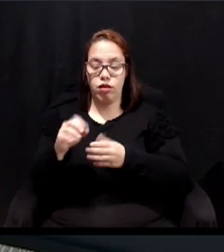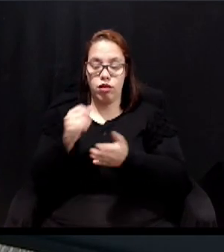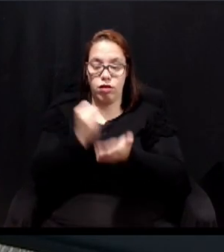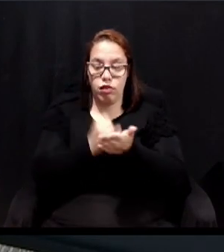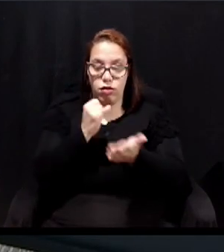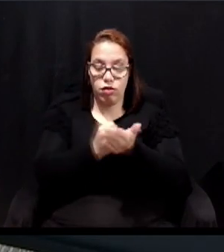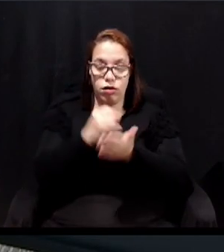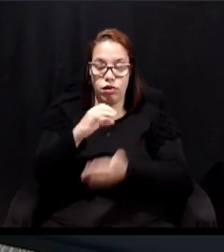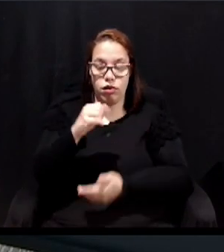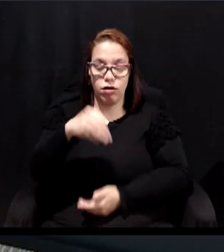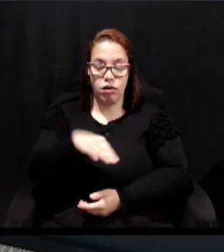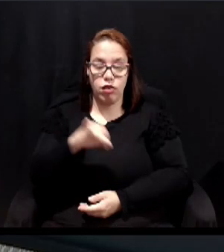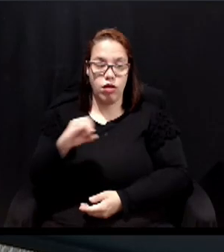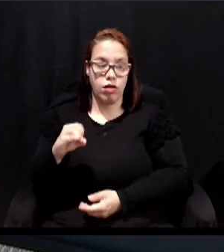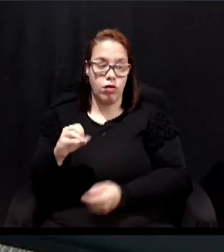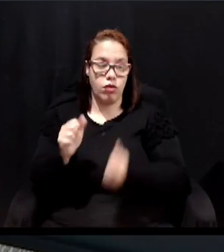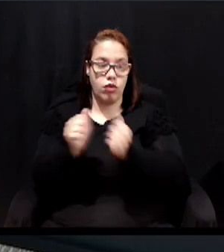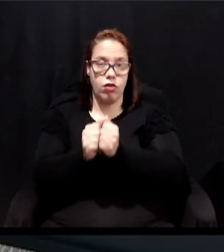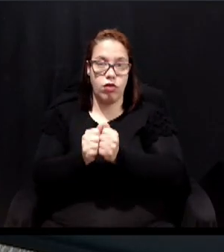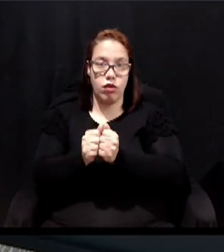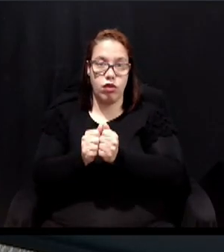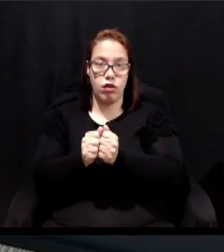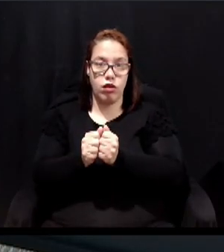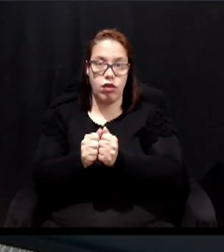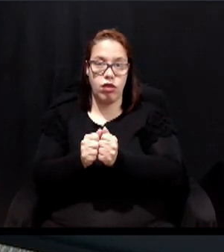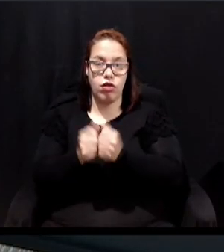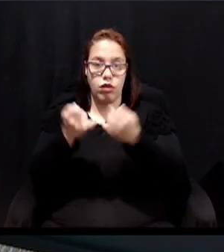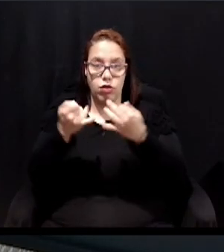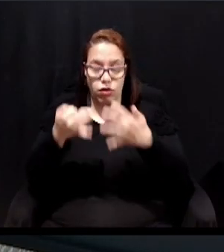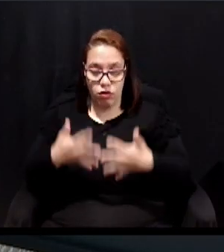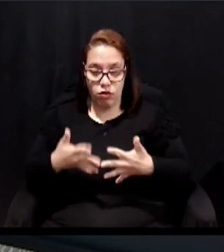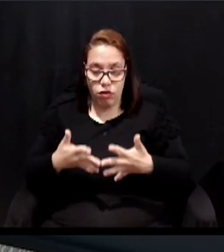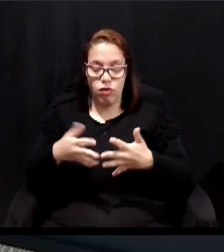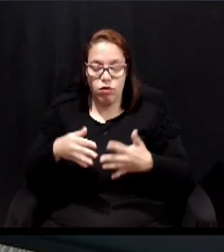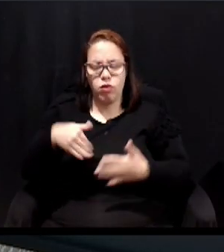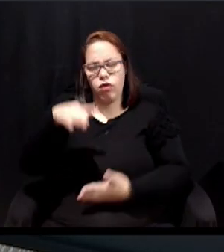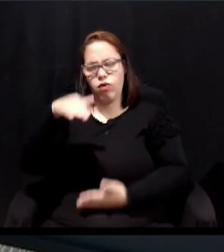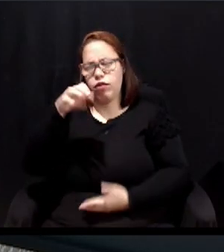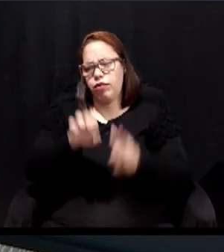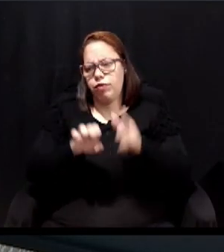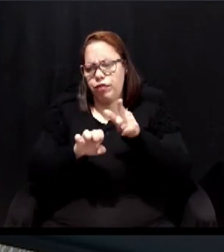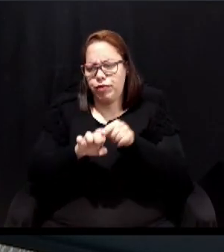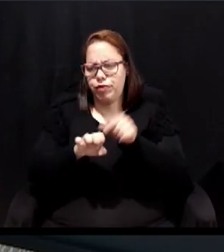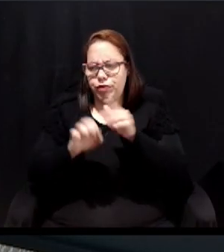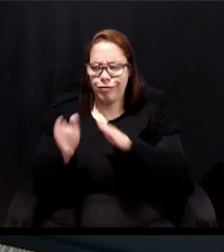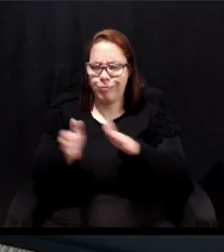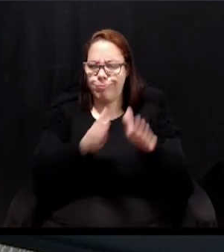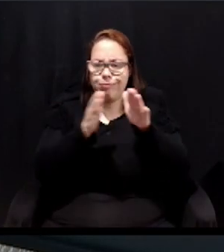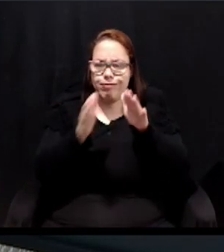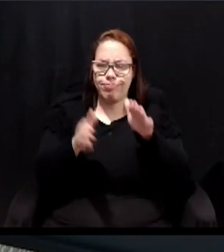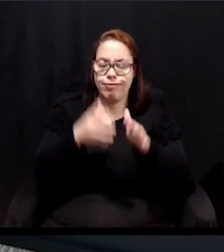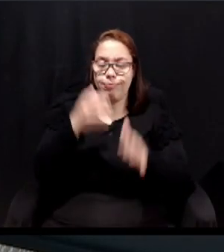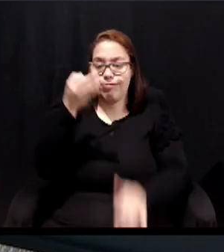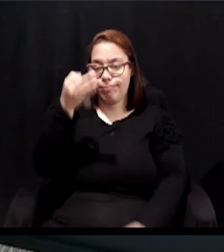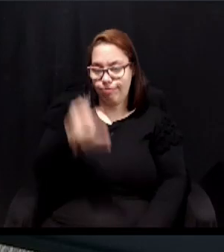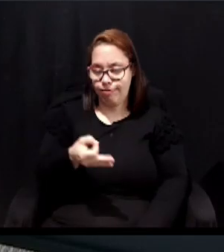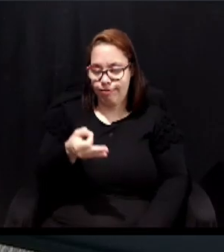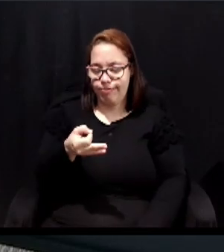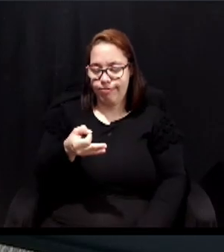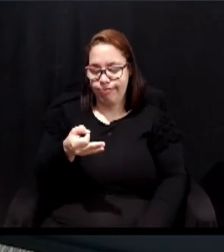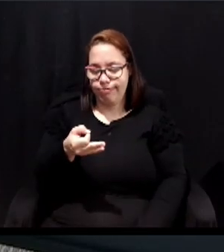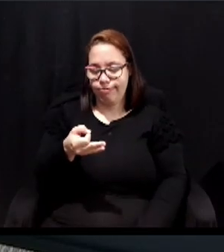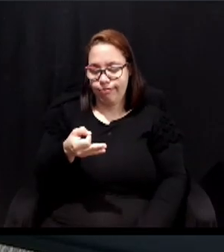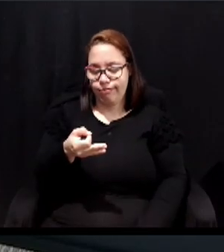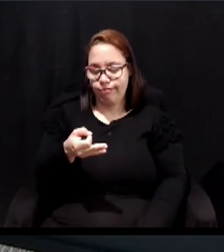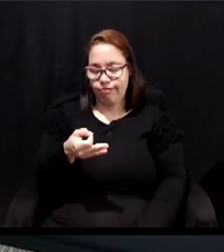seja, você vai esclarecer muito mais o empresário e ele consegue ter uma prospecção melhor e mais certa. Por quê? Todo mundo